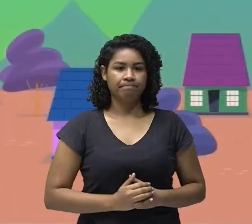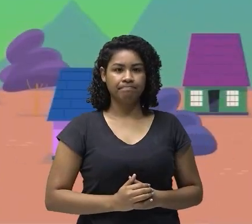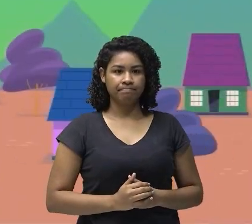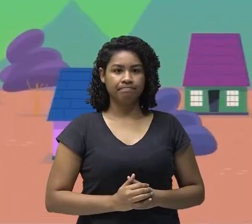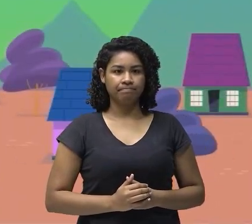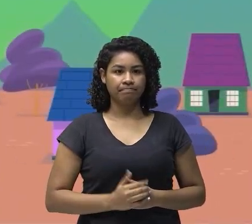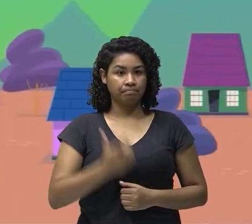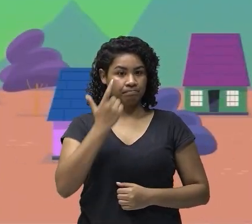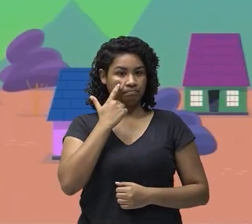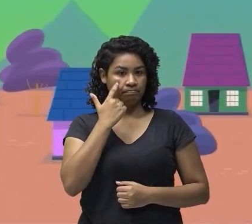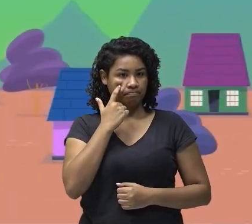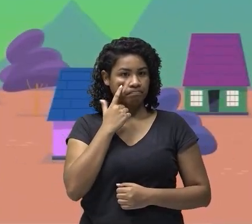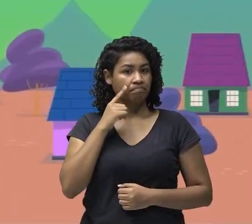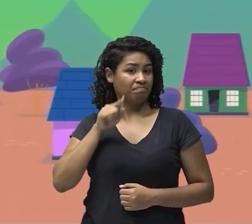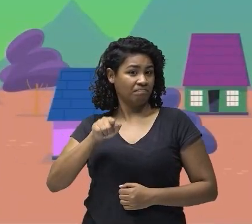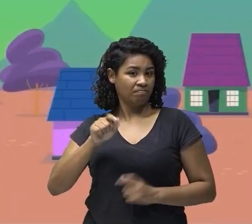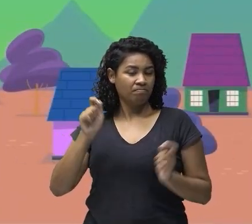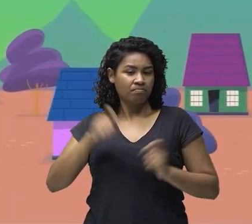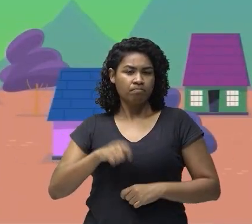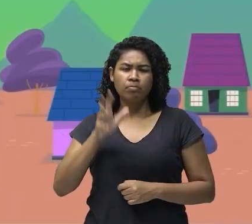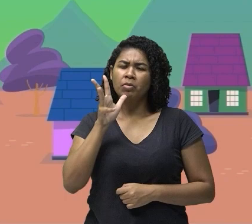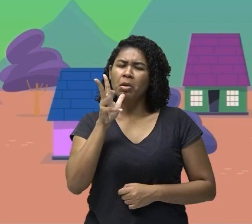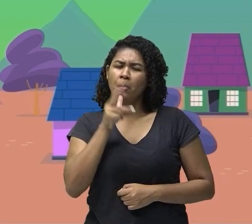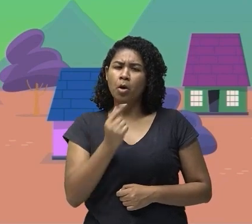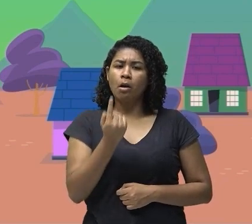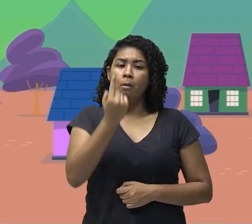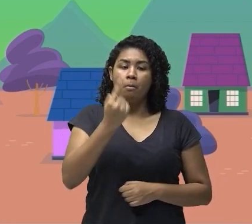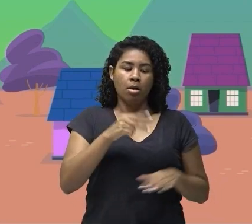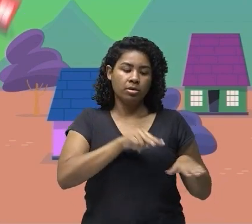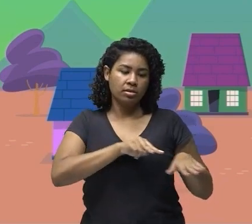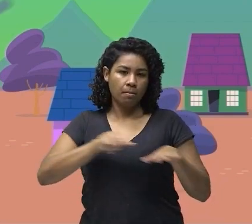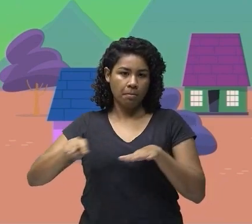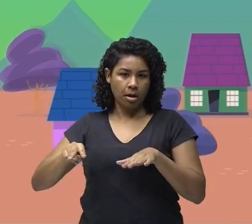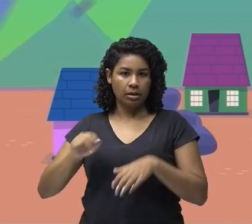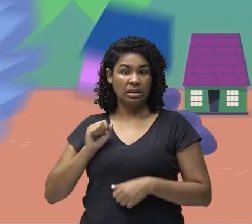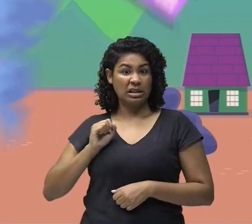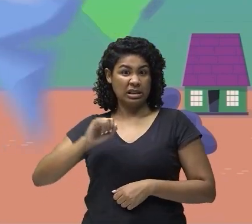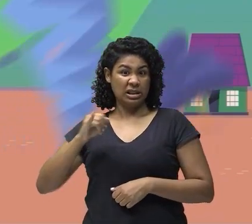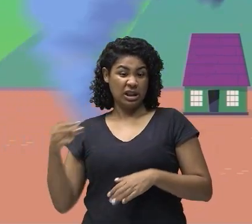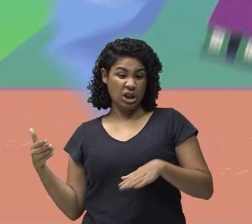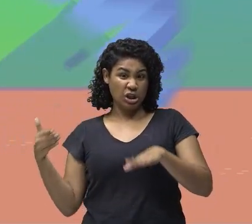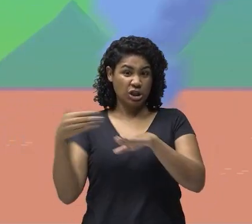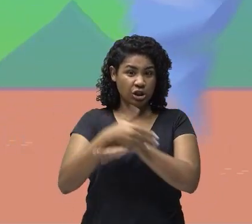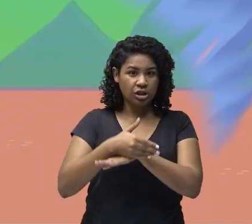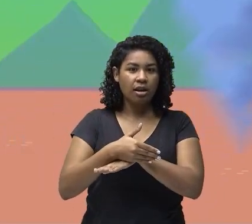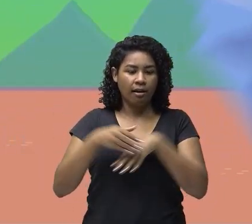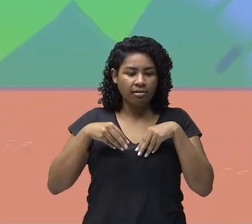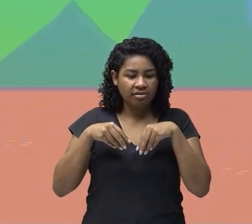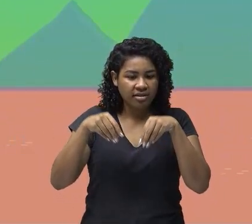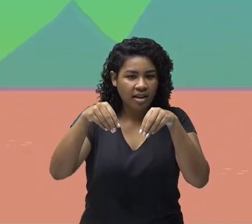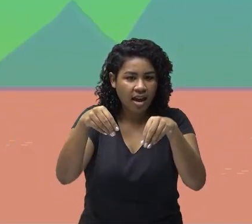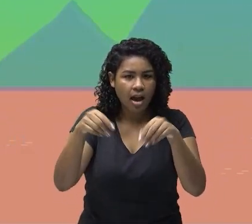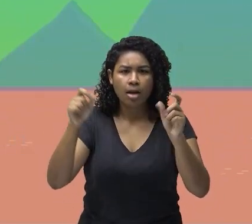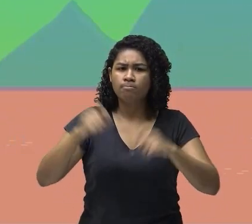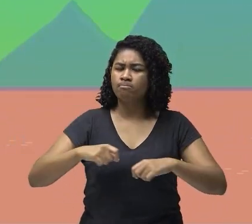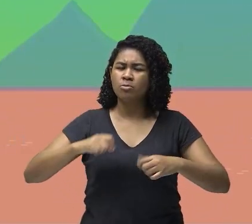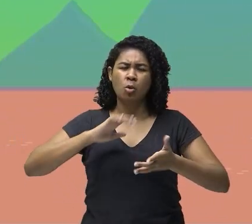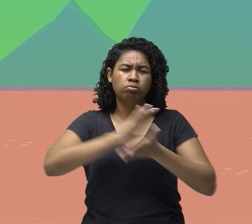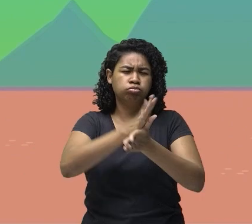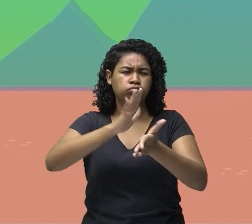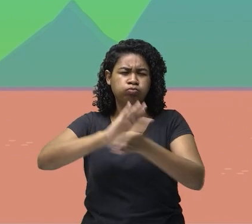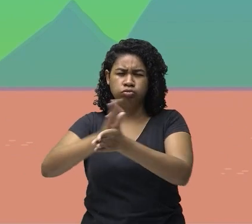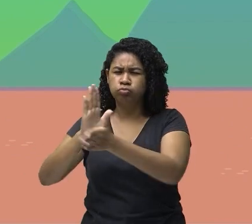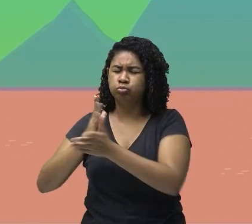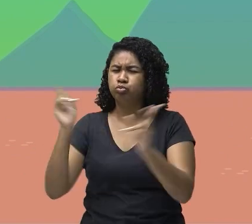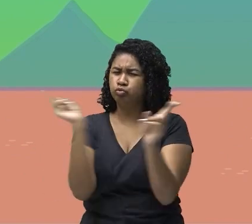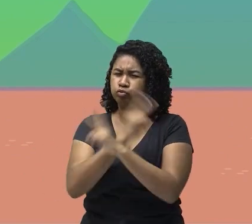Os furacões podem durar até uma semana e, quando alcançam o litoral, causam grande destruição com ventos que ultrapassam a 200 km